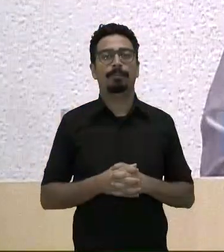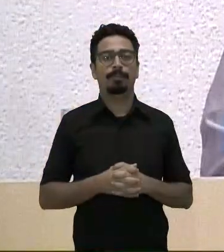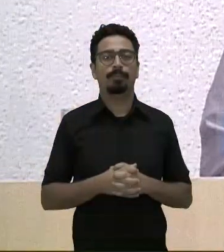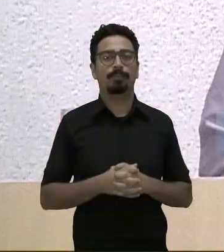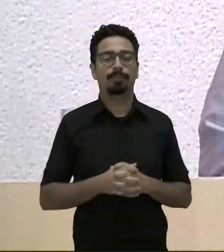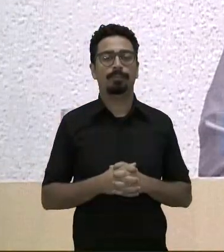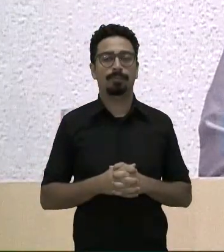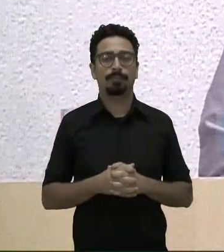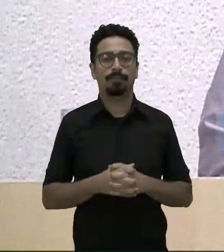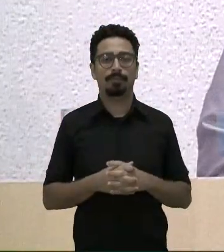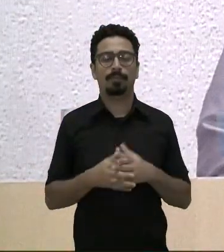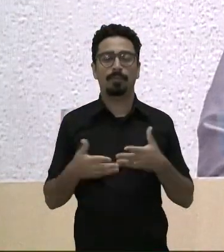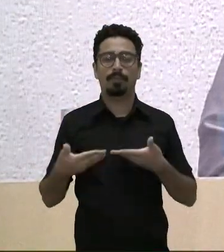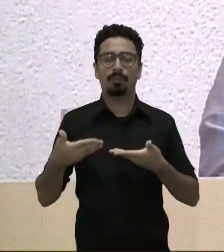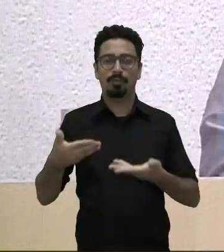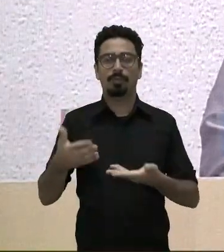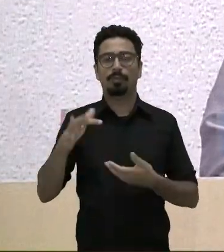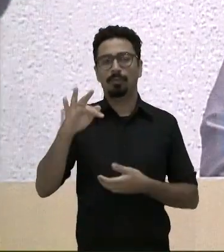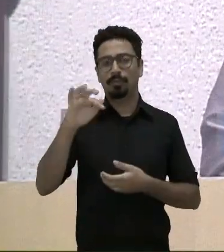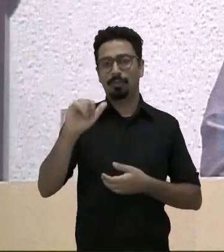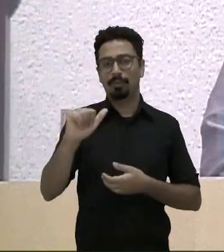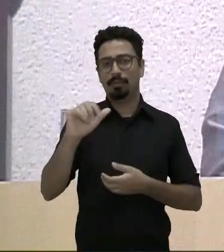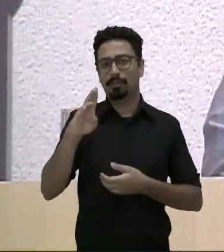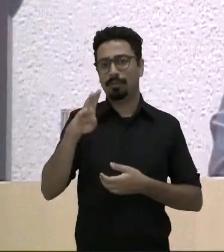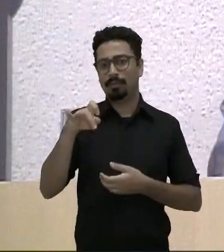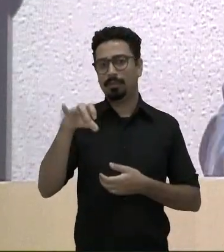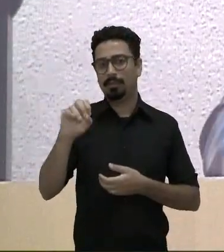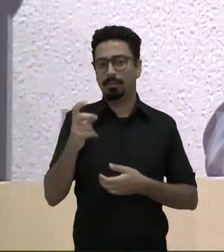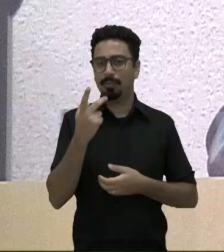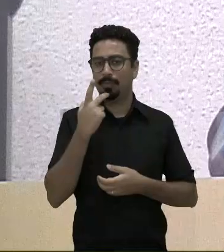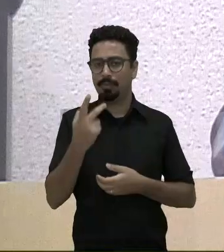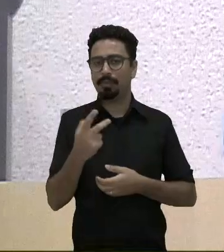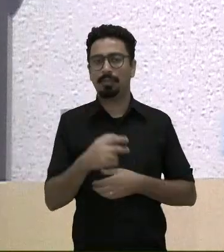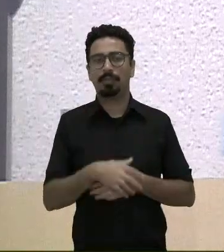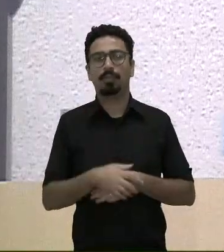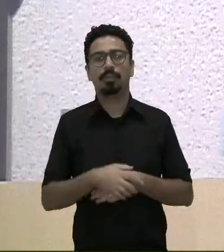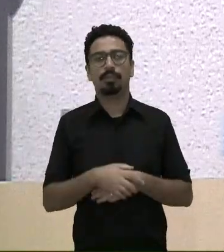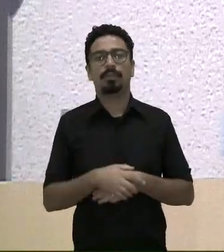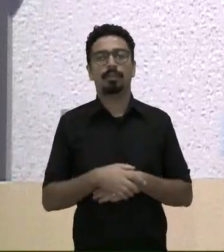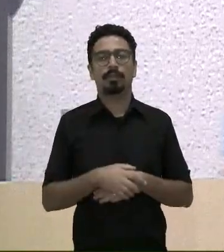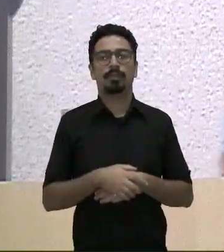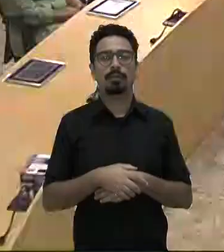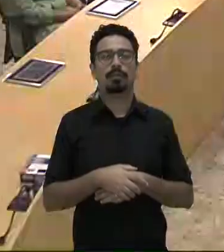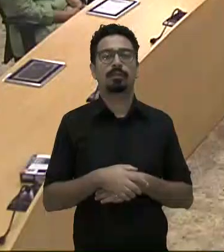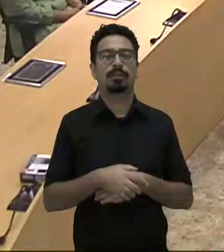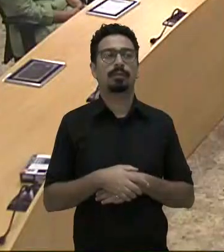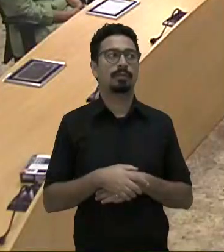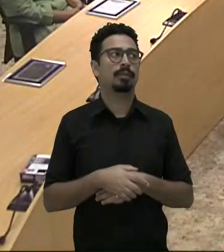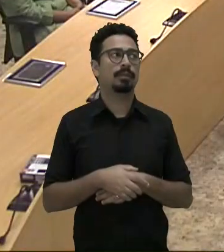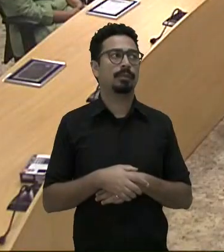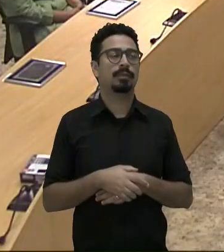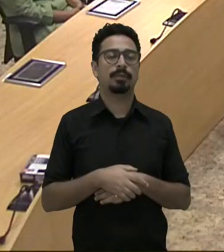Convidamos o nosso amigo Fábio para dar as suas palavras. Moutinho.